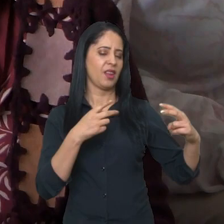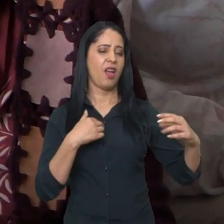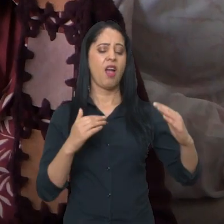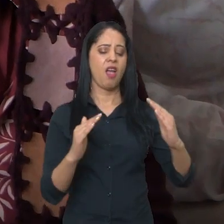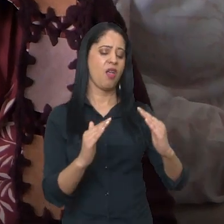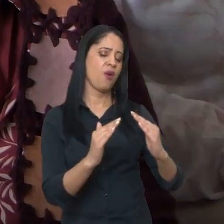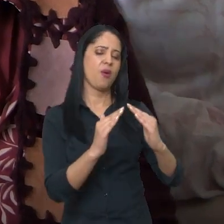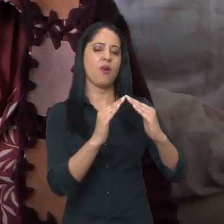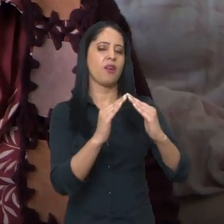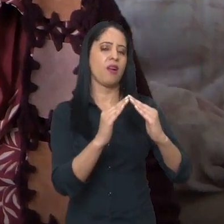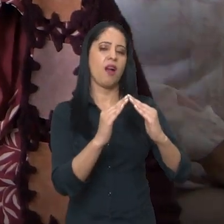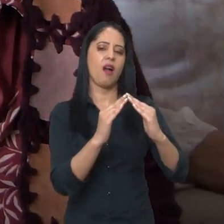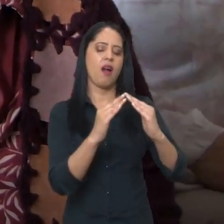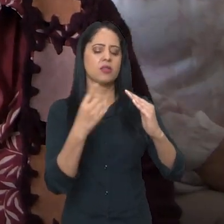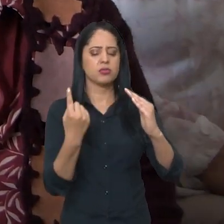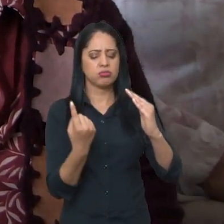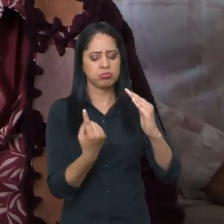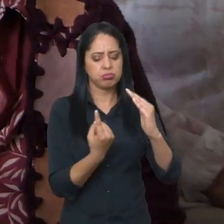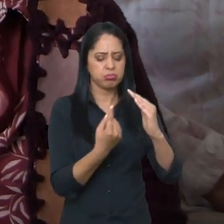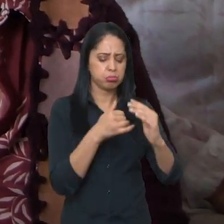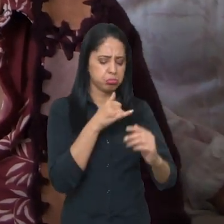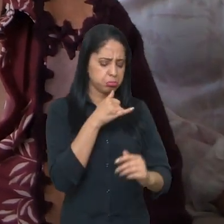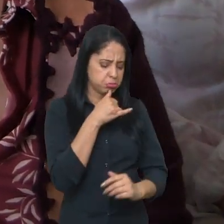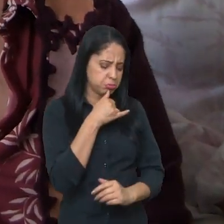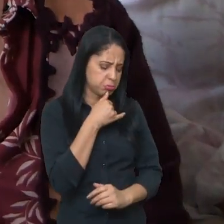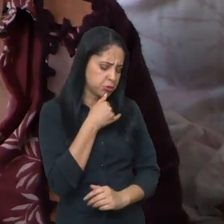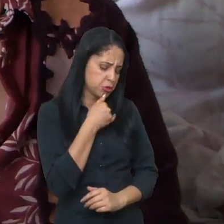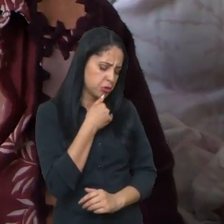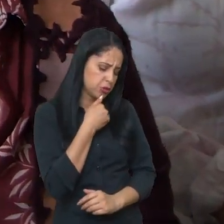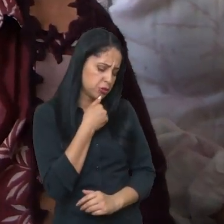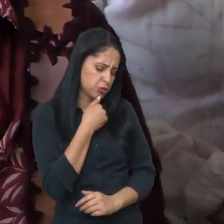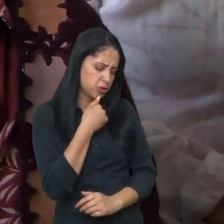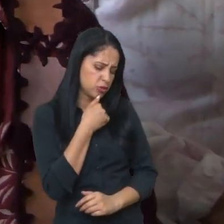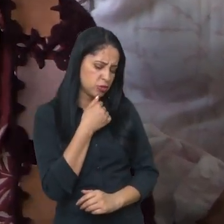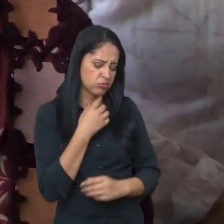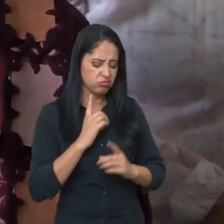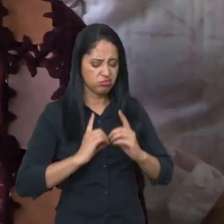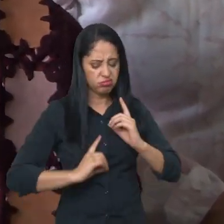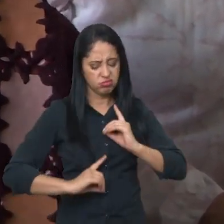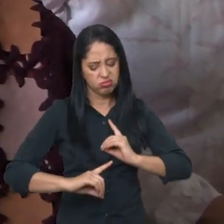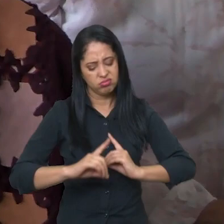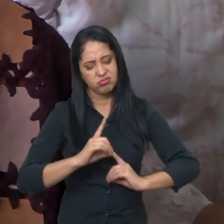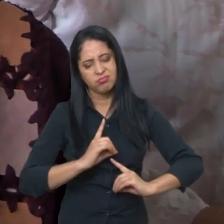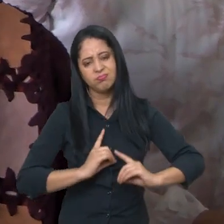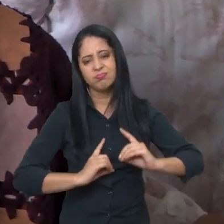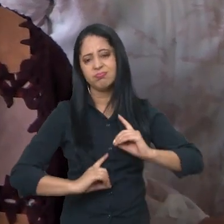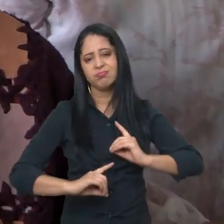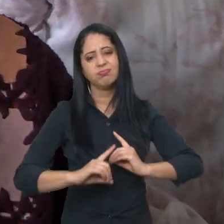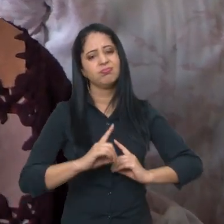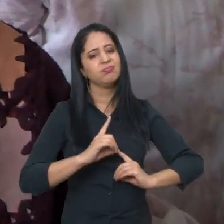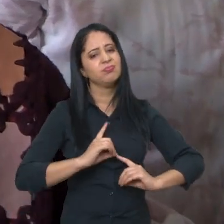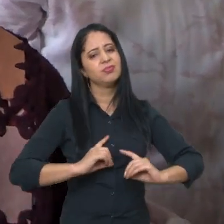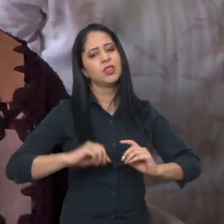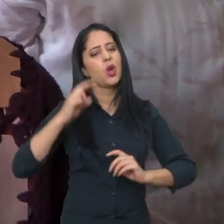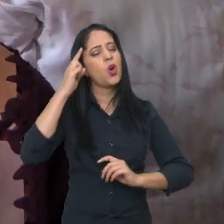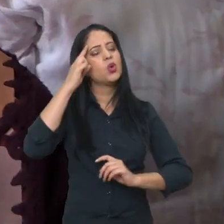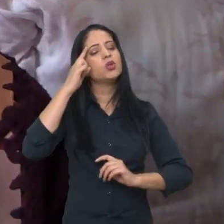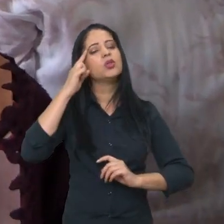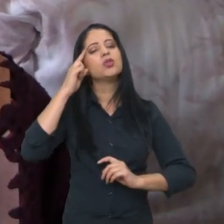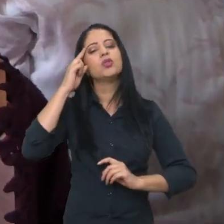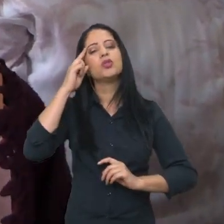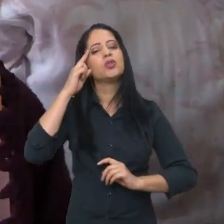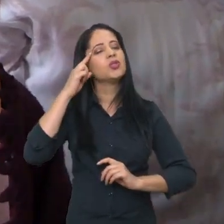Volto pra casa batida, desencantada da vida, o